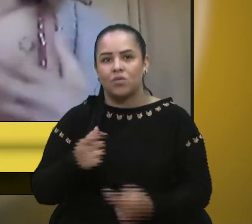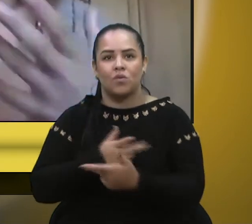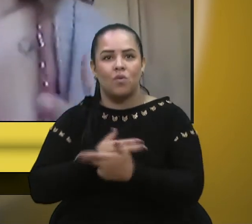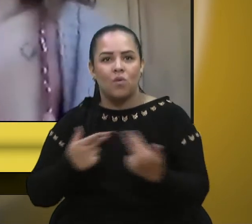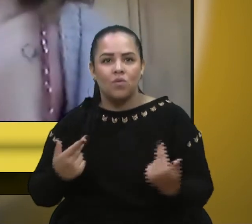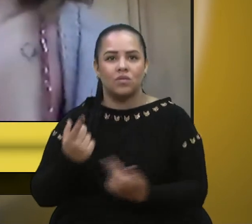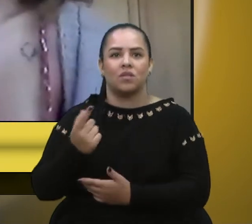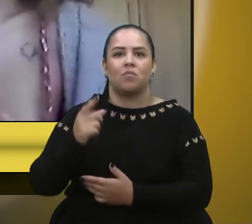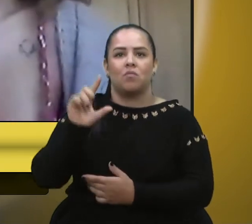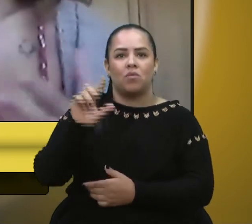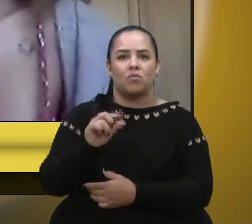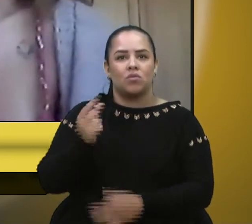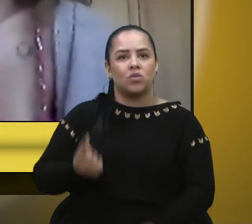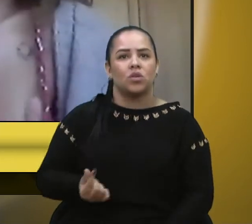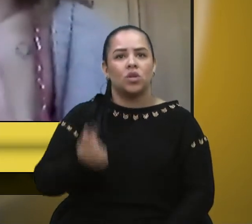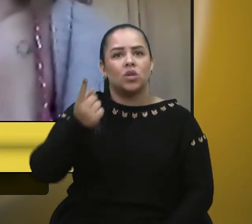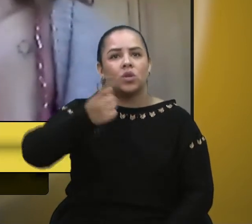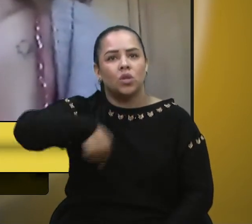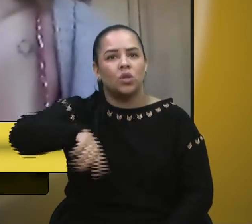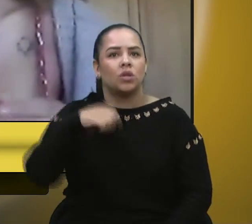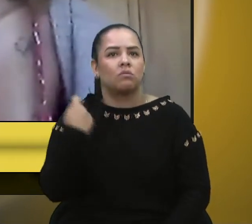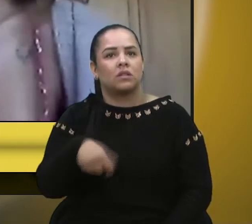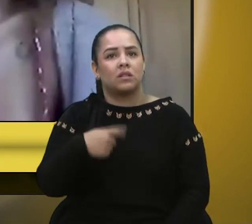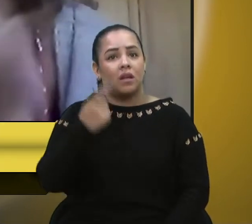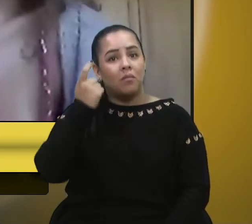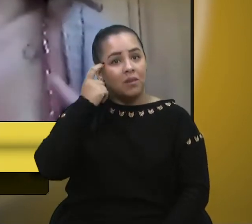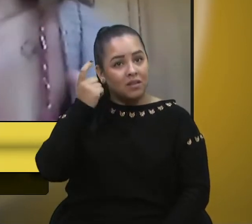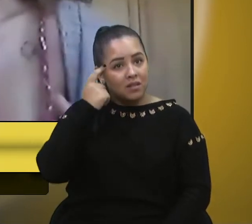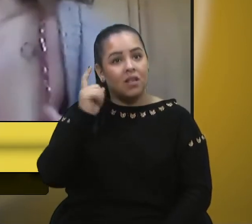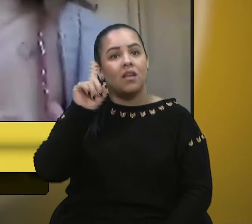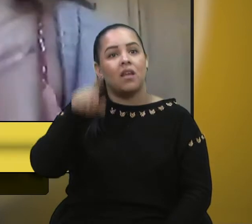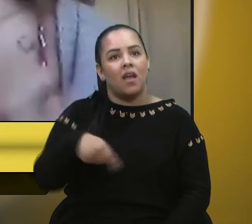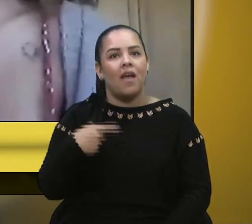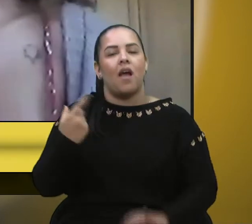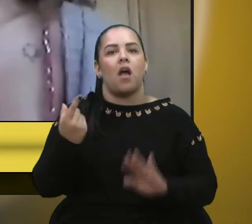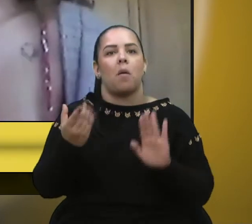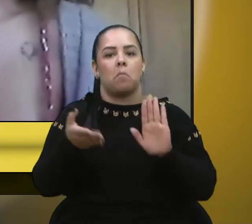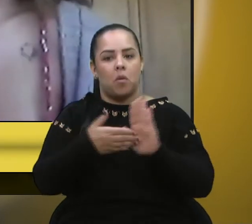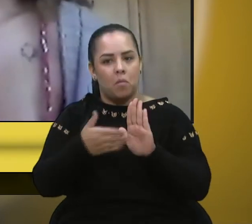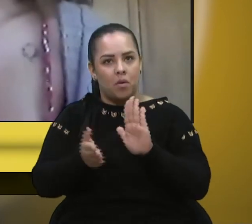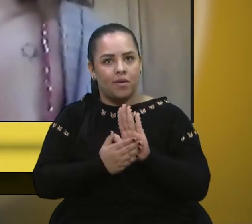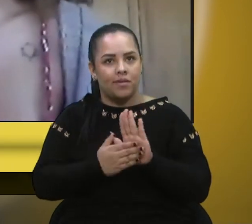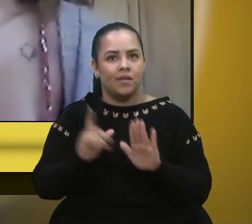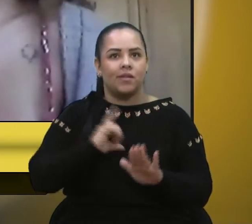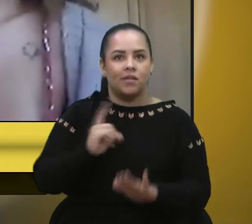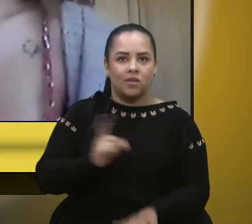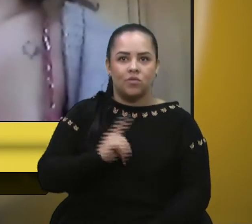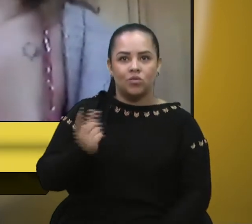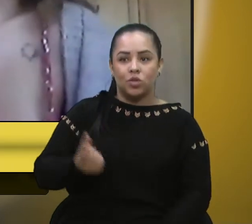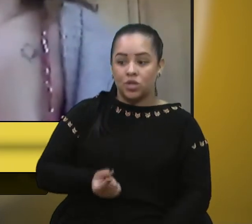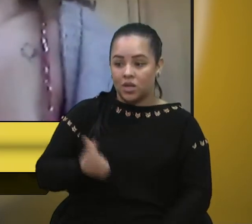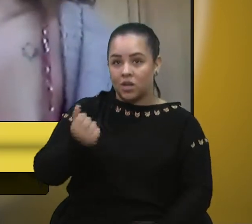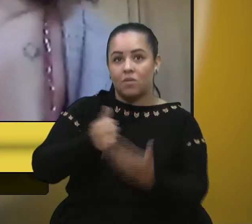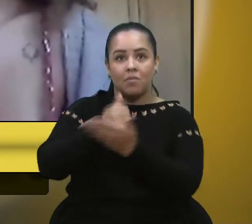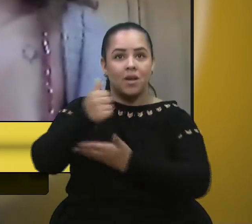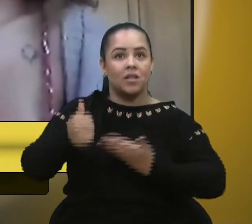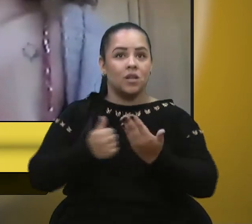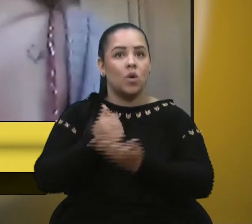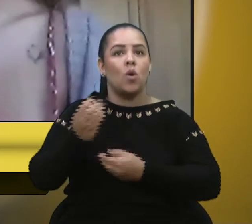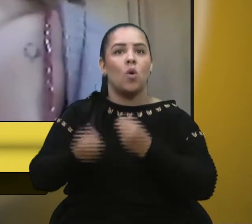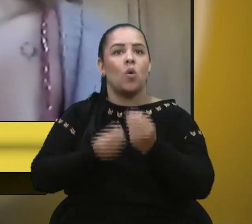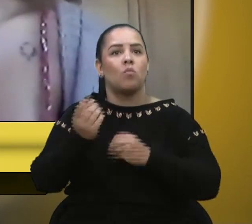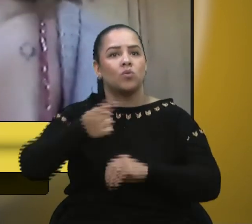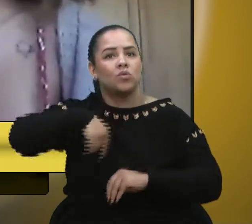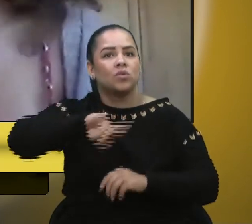também precisamos pensar aqui coletivamente, essa proposta da renda básica emergencial, como que nós vamos amparar